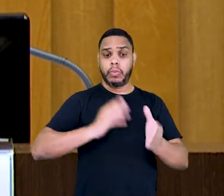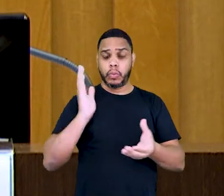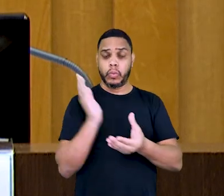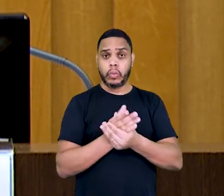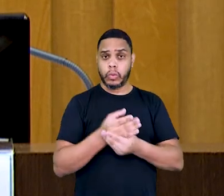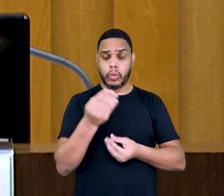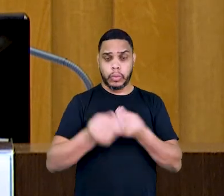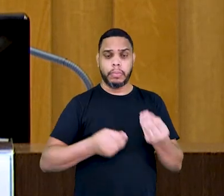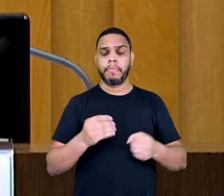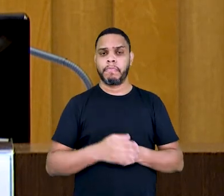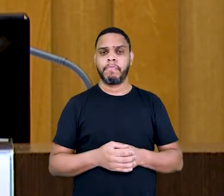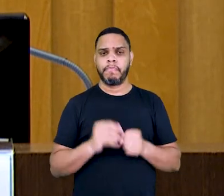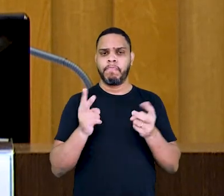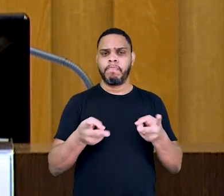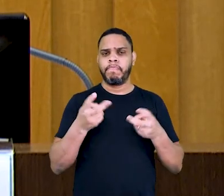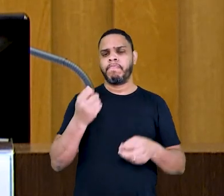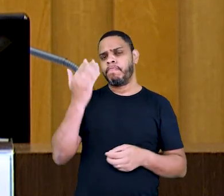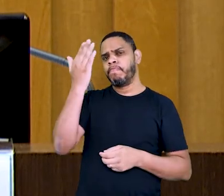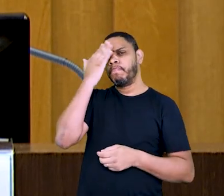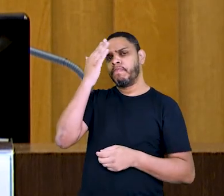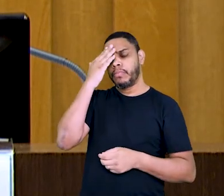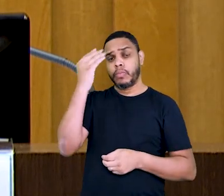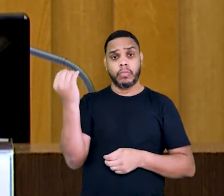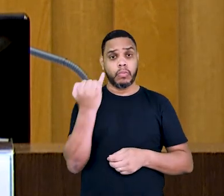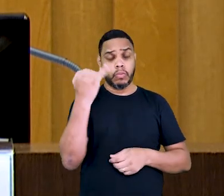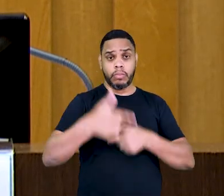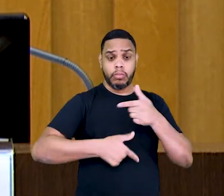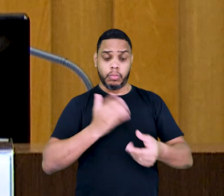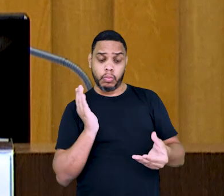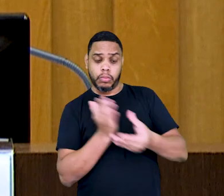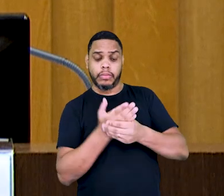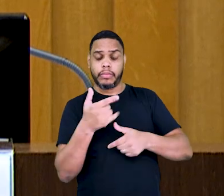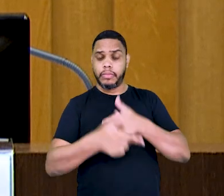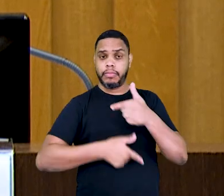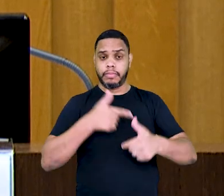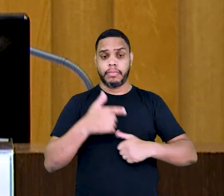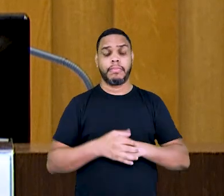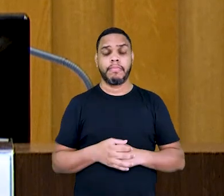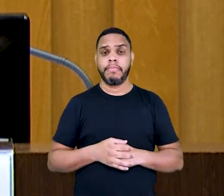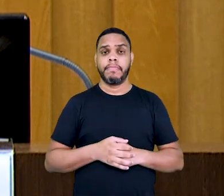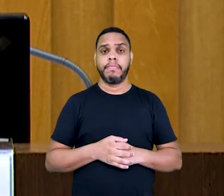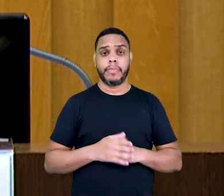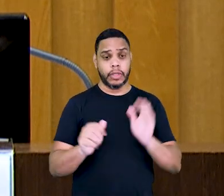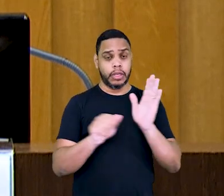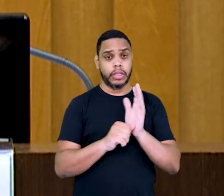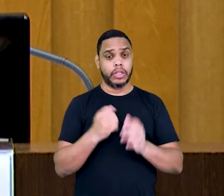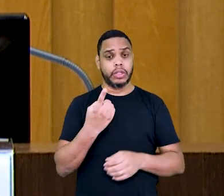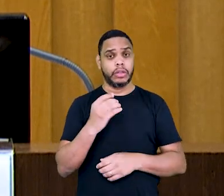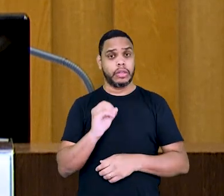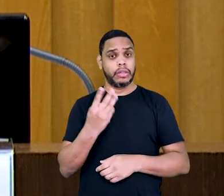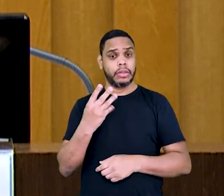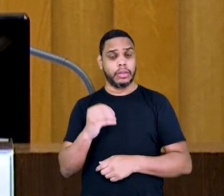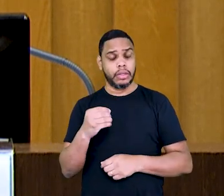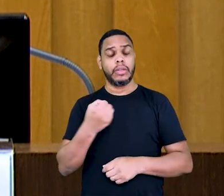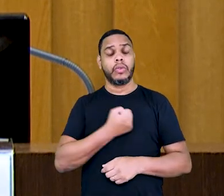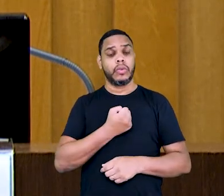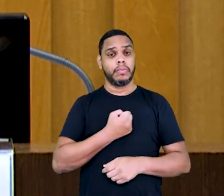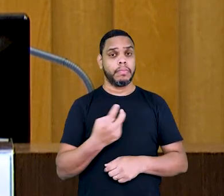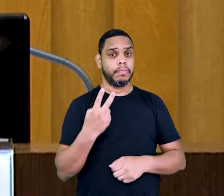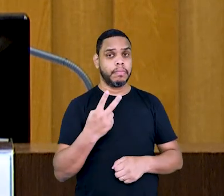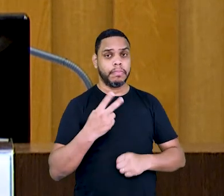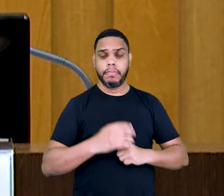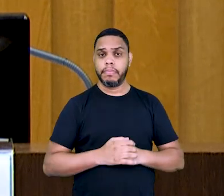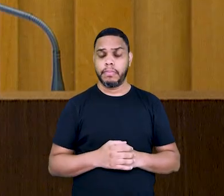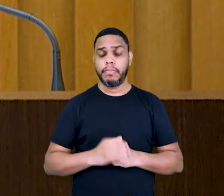e reconhecendo sua incidência supletiva ao processo de trabalho, a exemplo do artigo 1030, parágrafo 2º